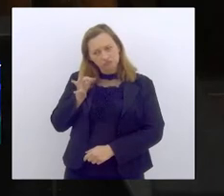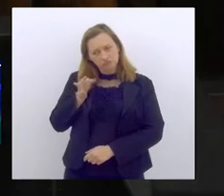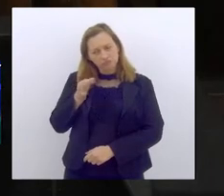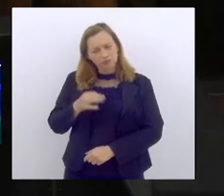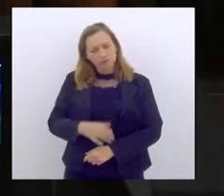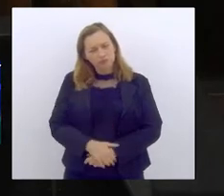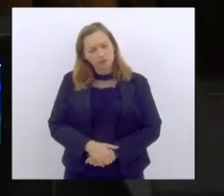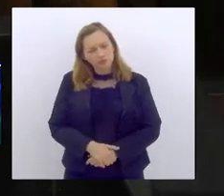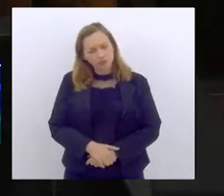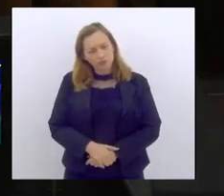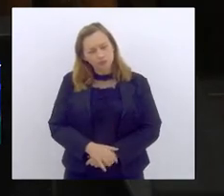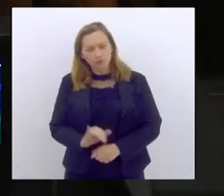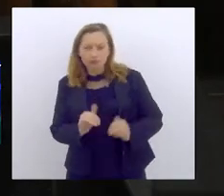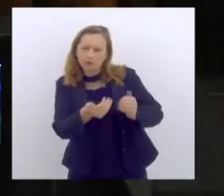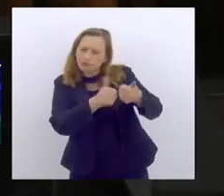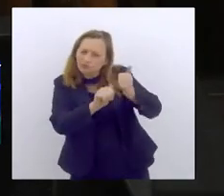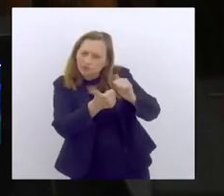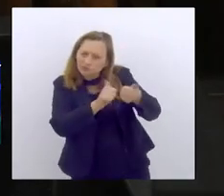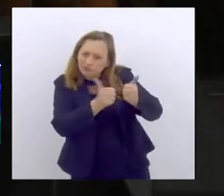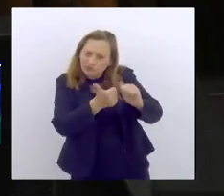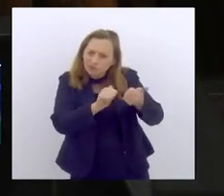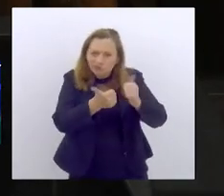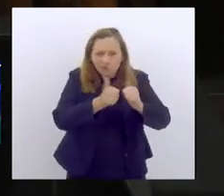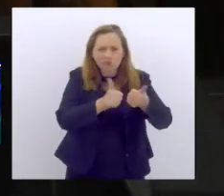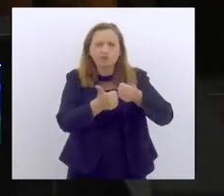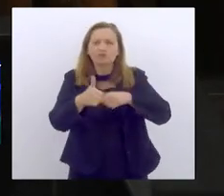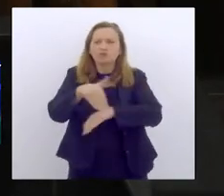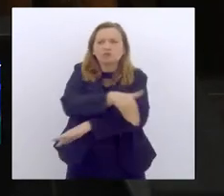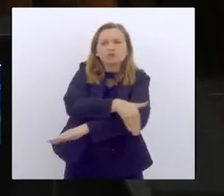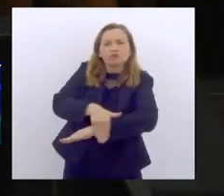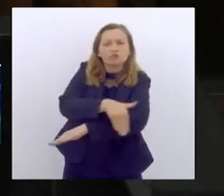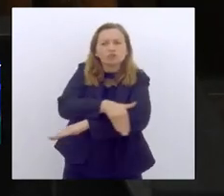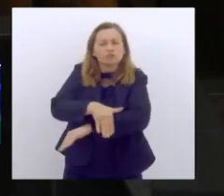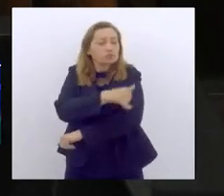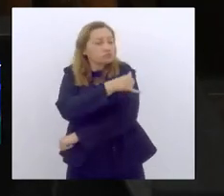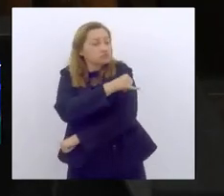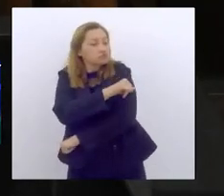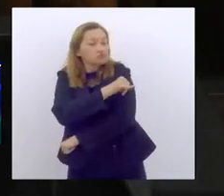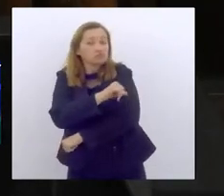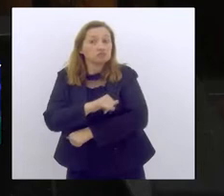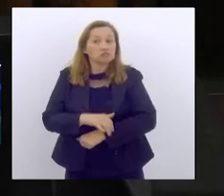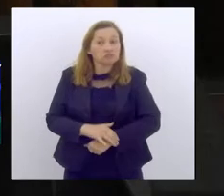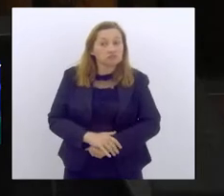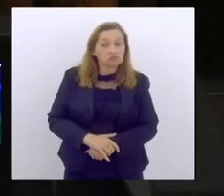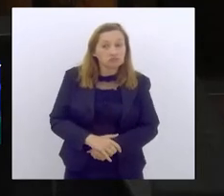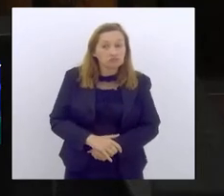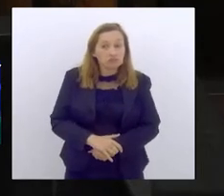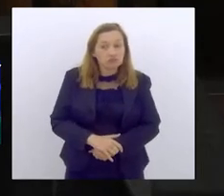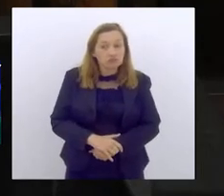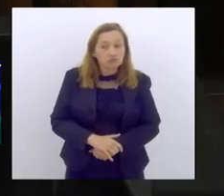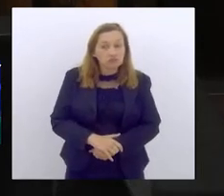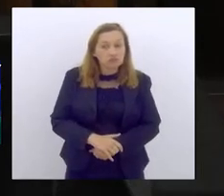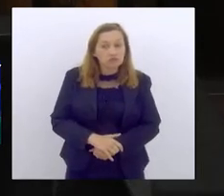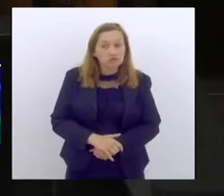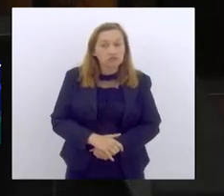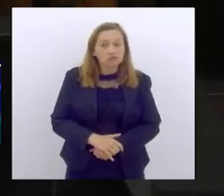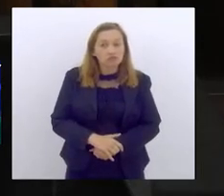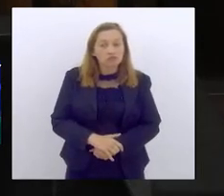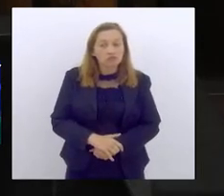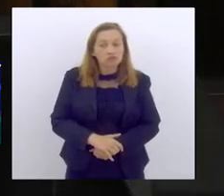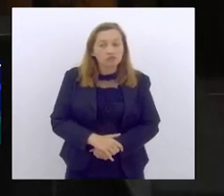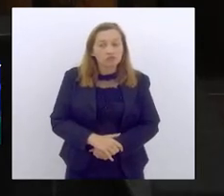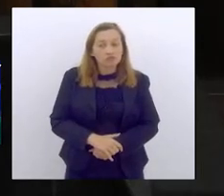tenho avaliado nas ruas do Rio de Janeiro os